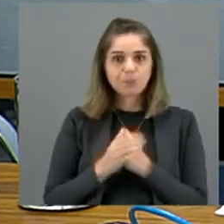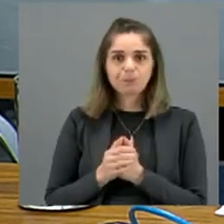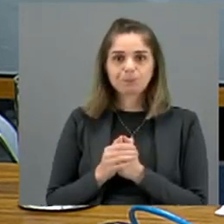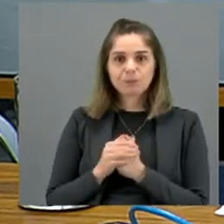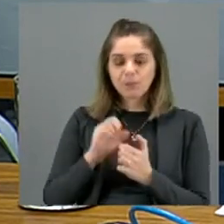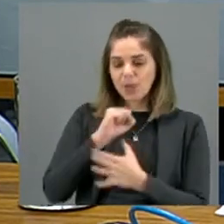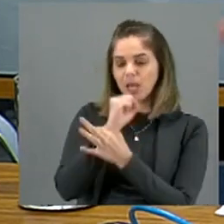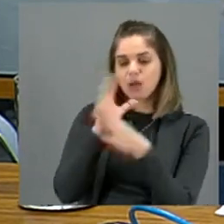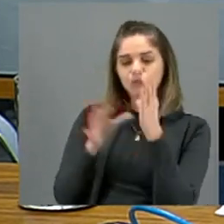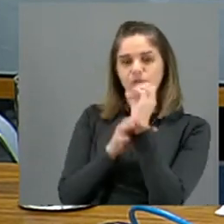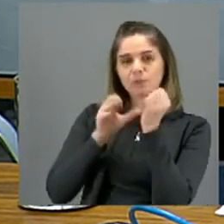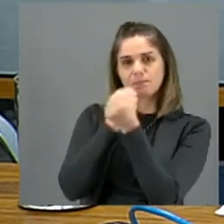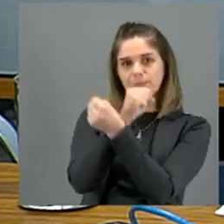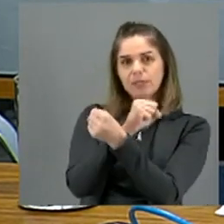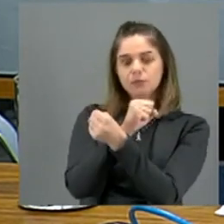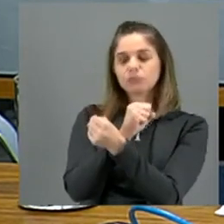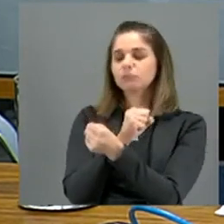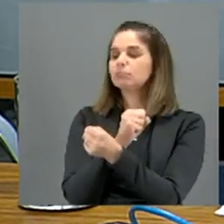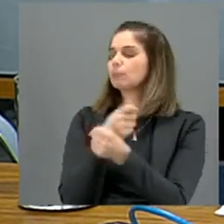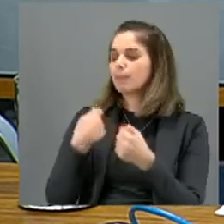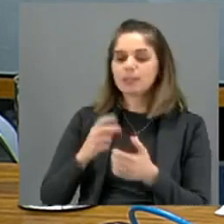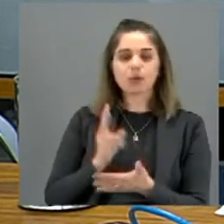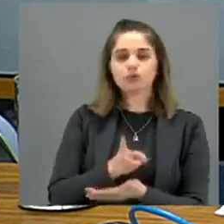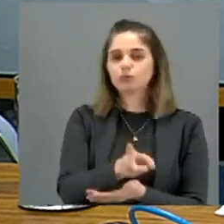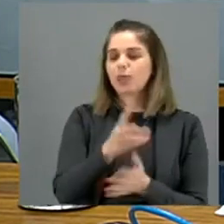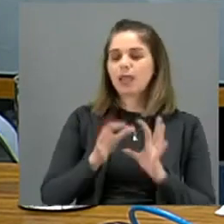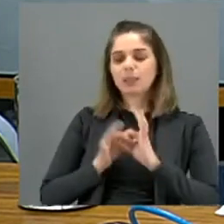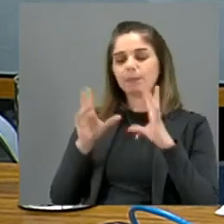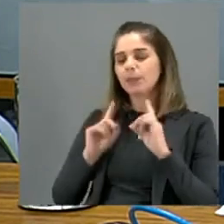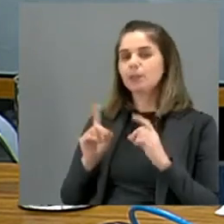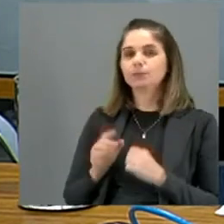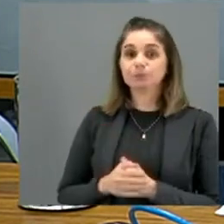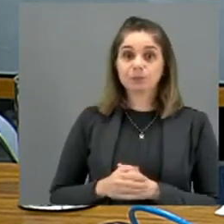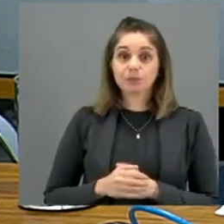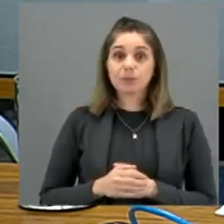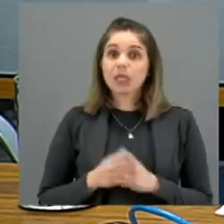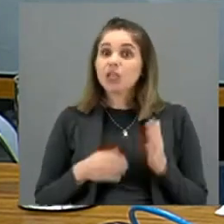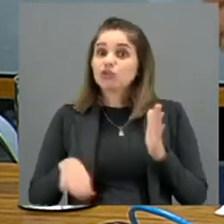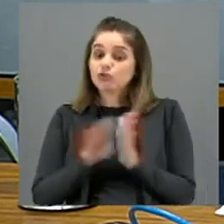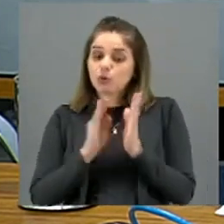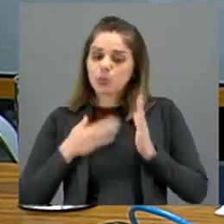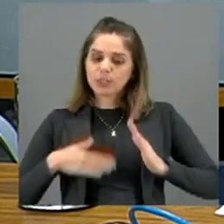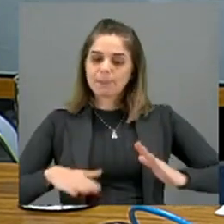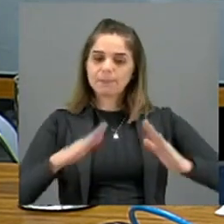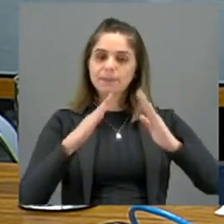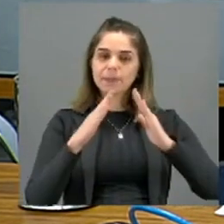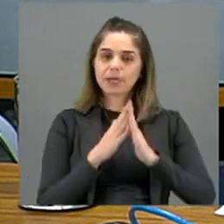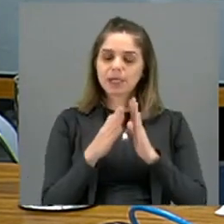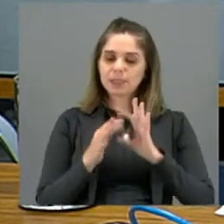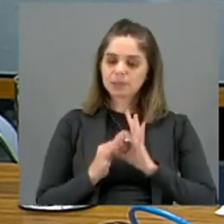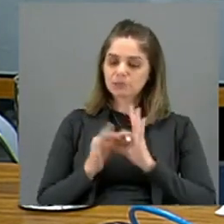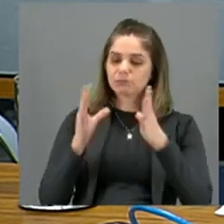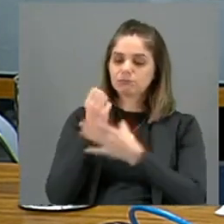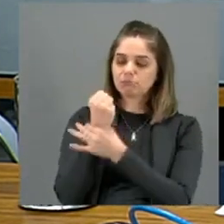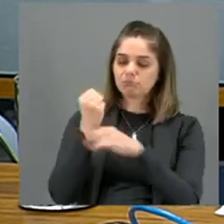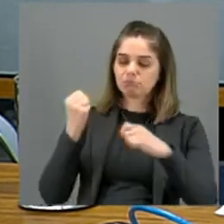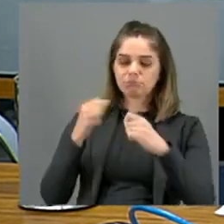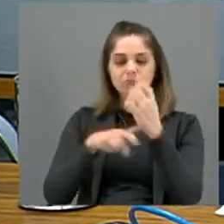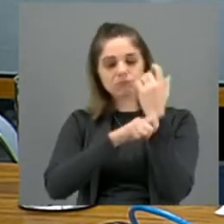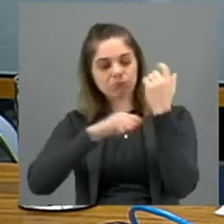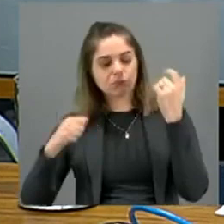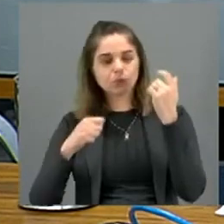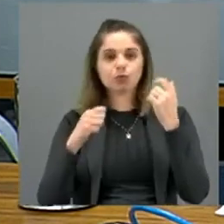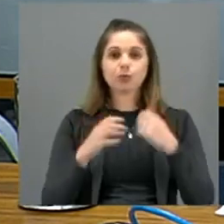algemado. Levou. Tirou a algema dele lá. Ele entrou para dentro da minha casa.